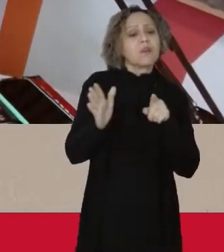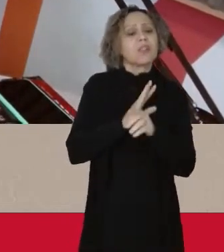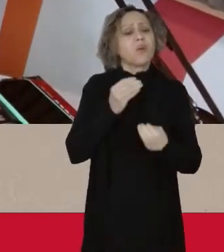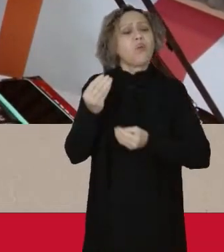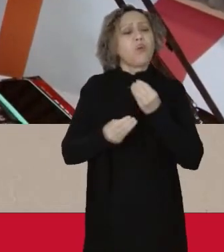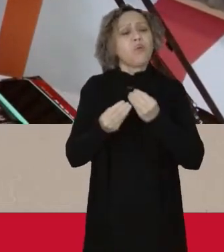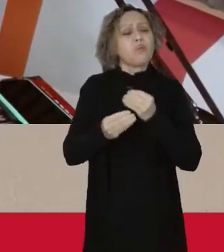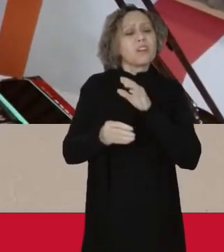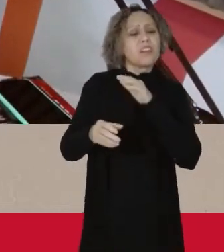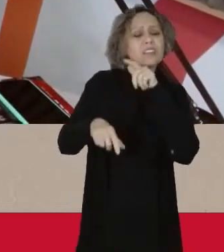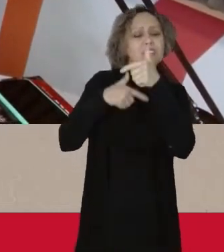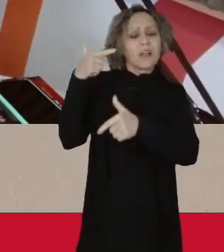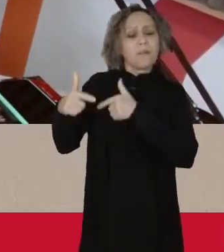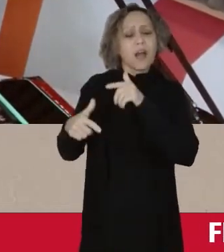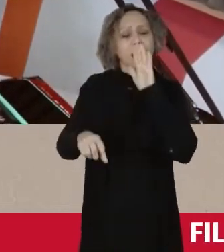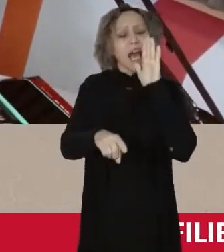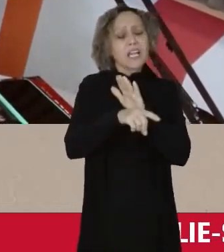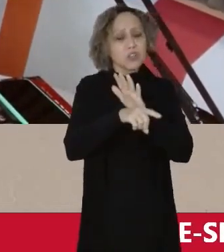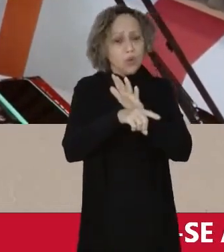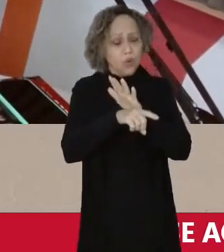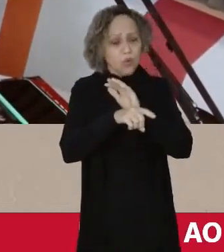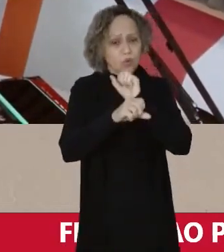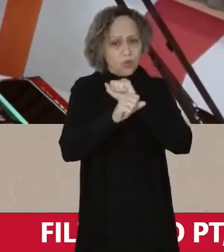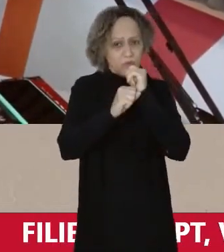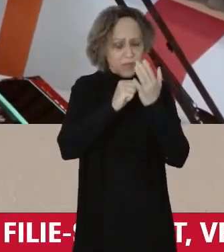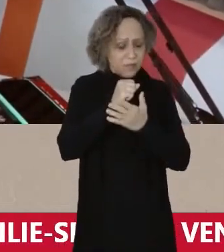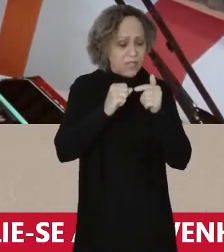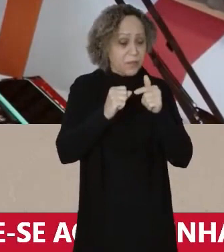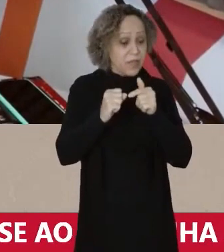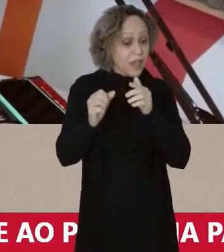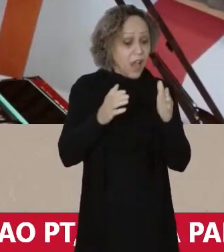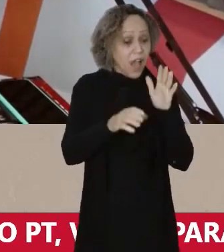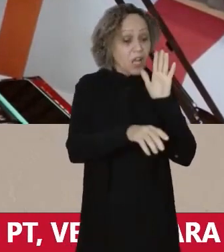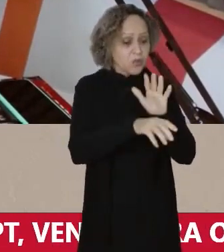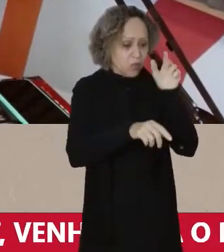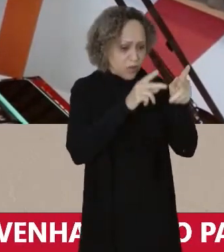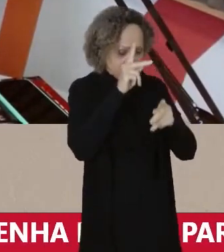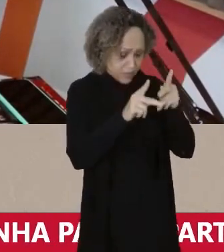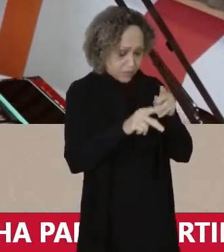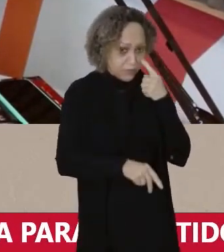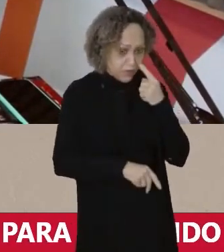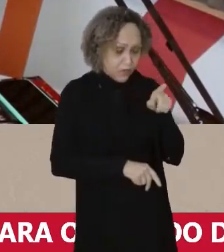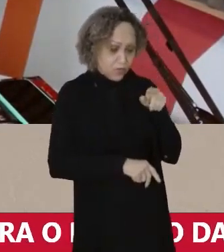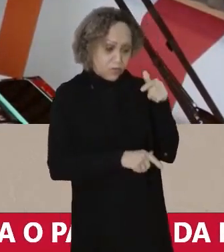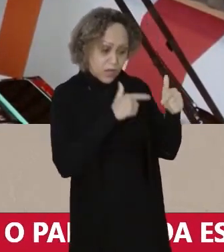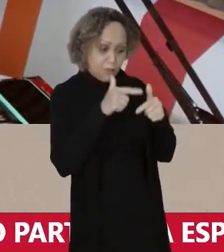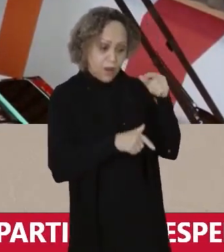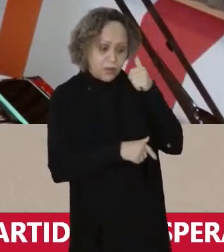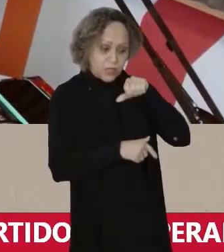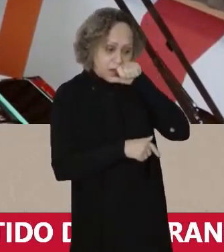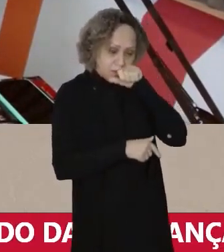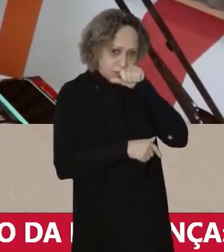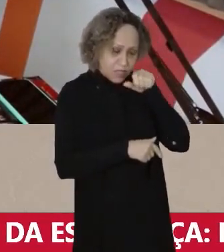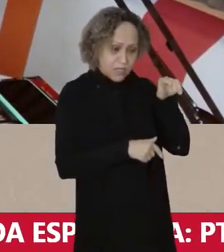É verdade, Amanda. Você vê o trabalho que a mãe Torodi está fazendo, olha que coisa linda. E as igrejas evangélicas fazem esse